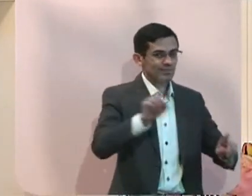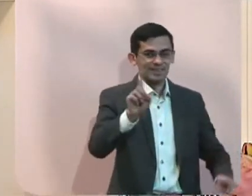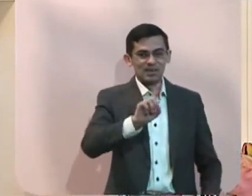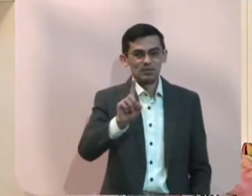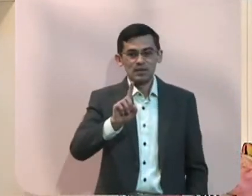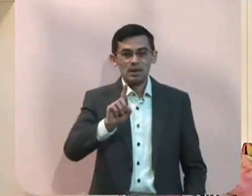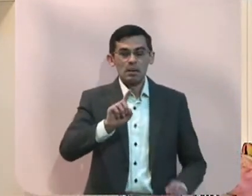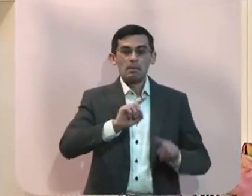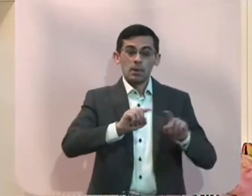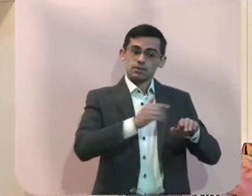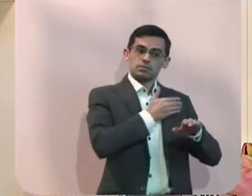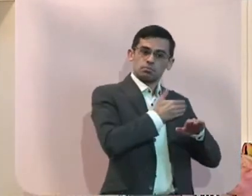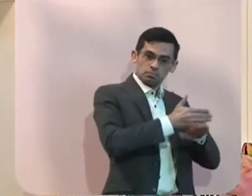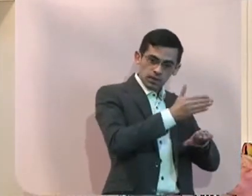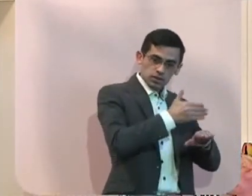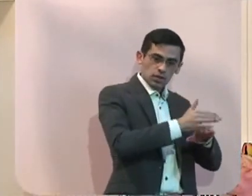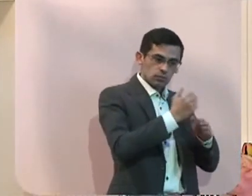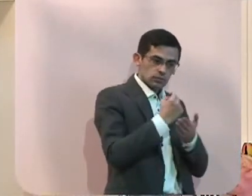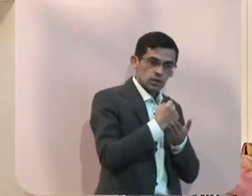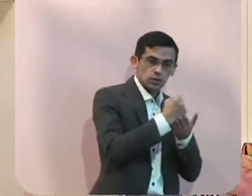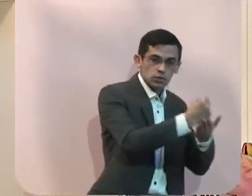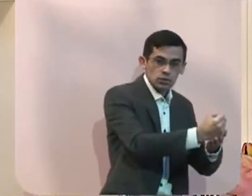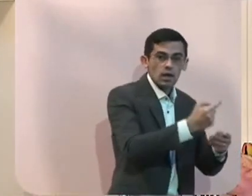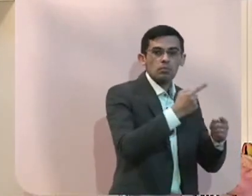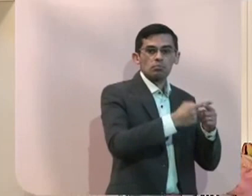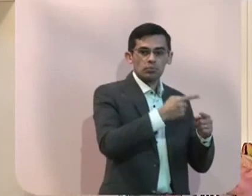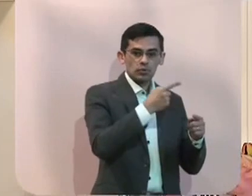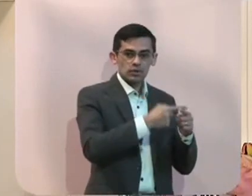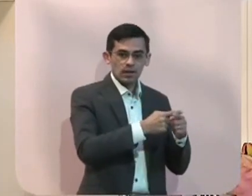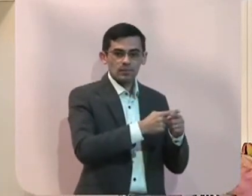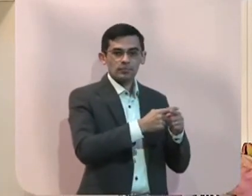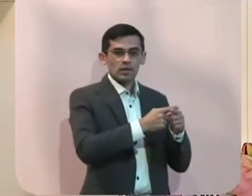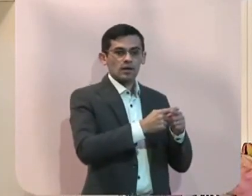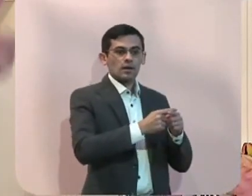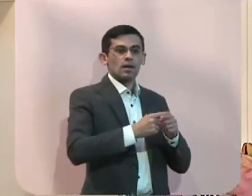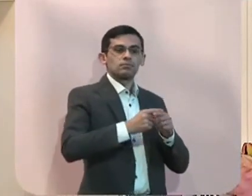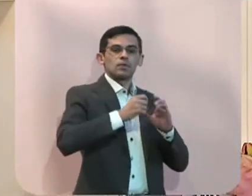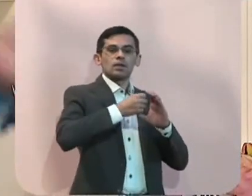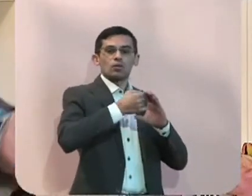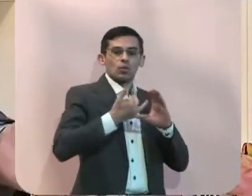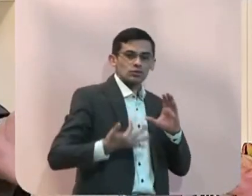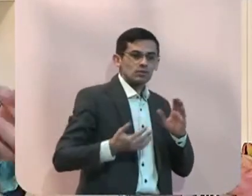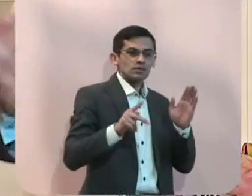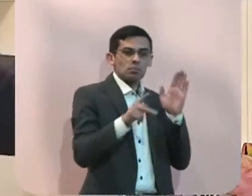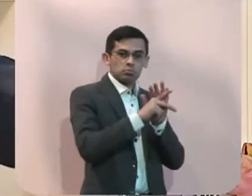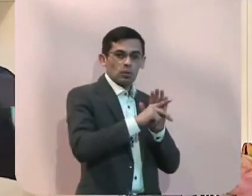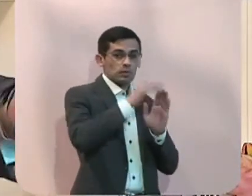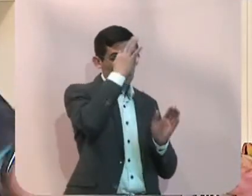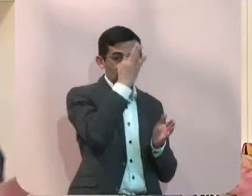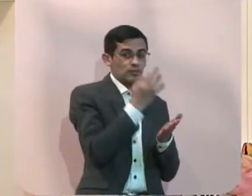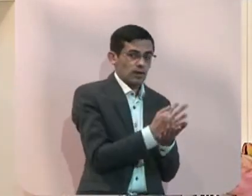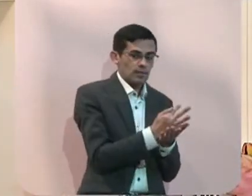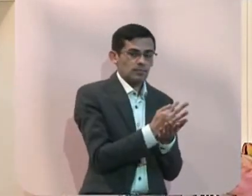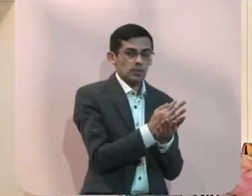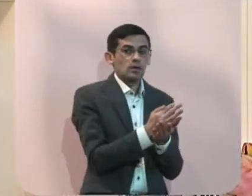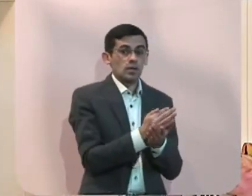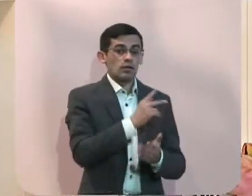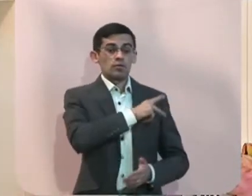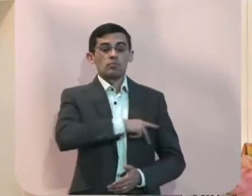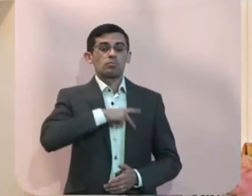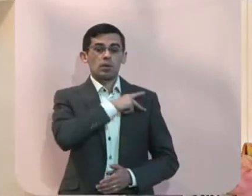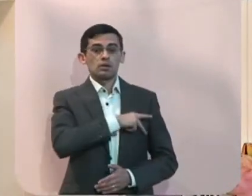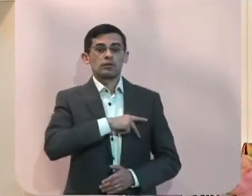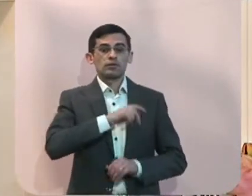mas praticamos boas obras porque elas são uma consequência natural da nossa fé. É isso que disse Paulo